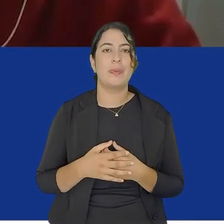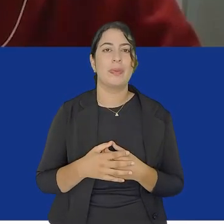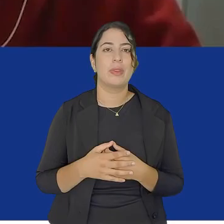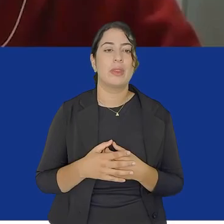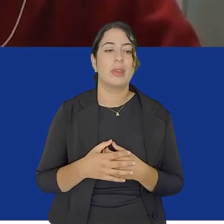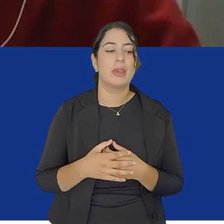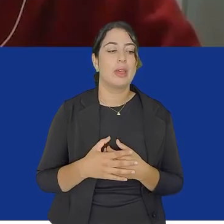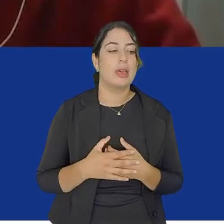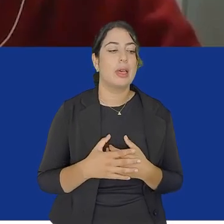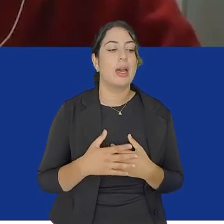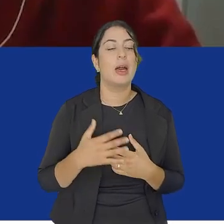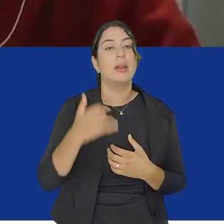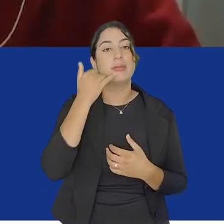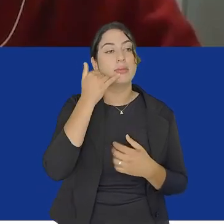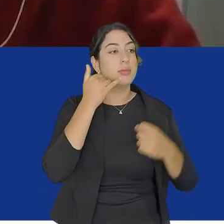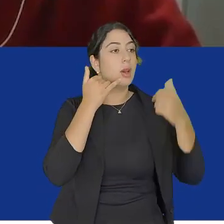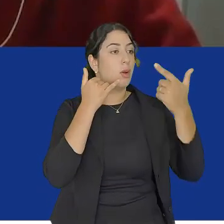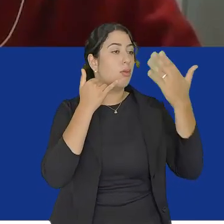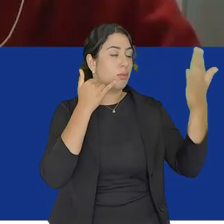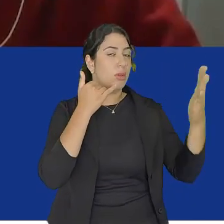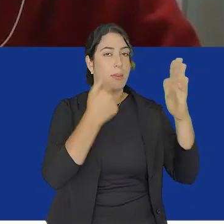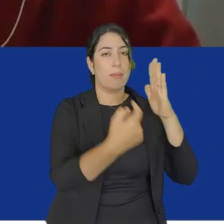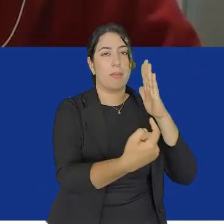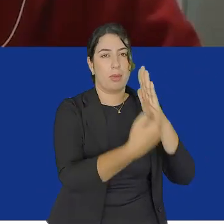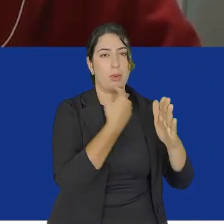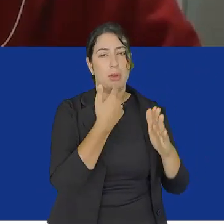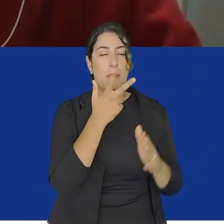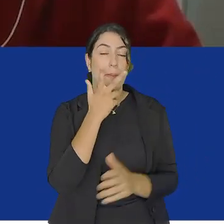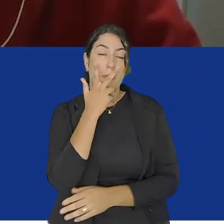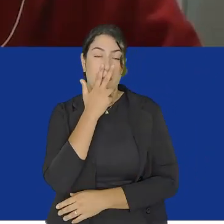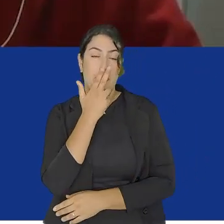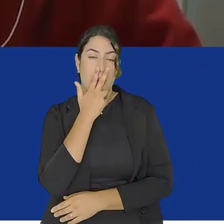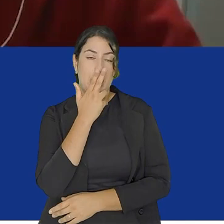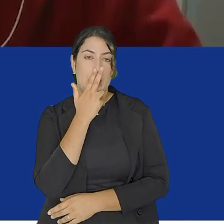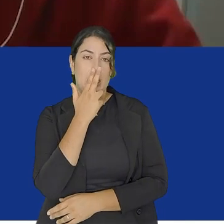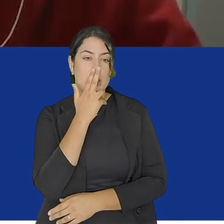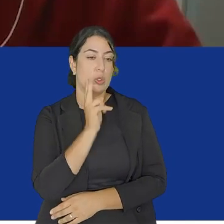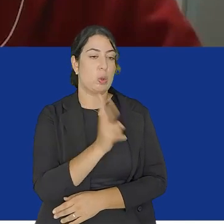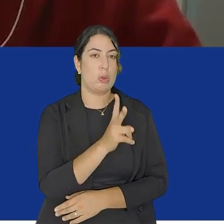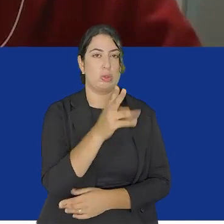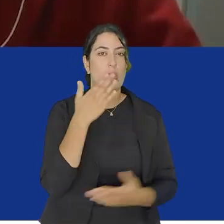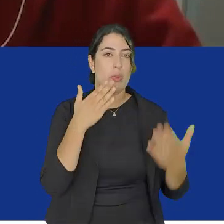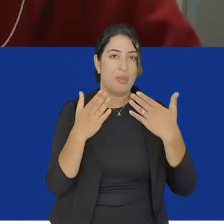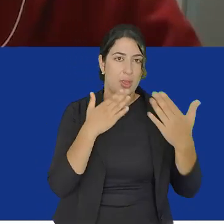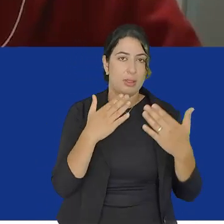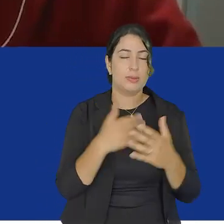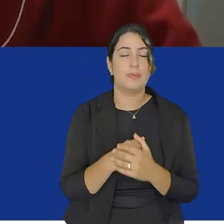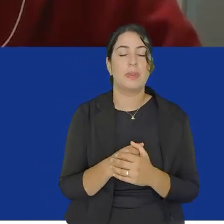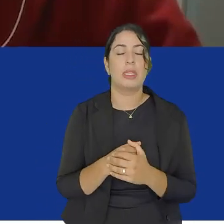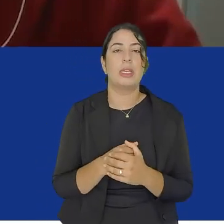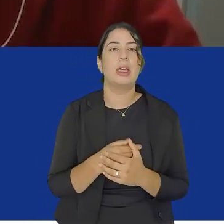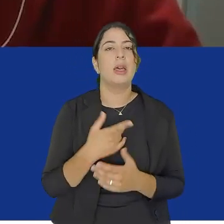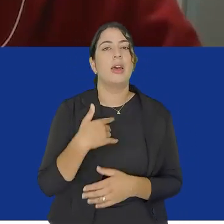E aí a outra pessoa pergunta, né? Assim, parece que continua essa conversa, e